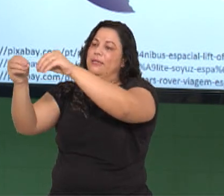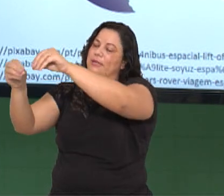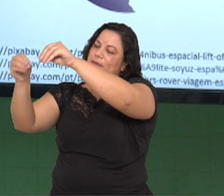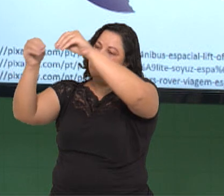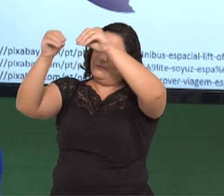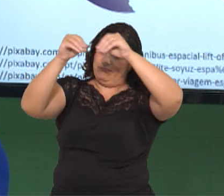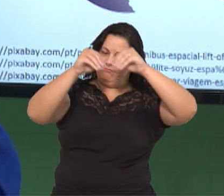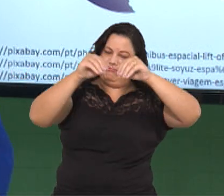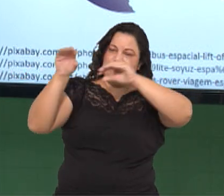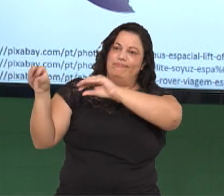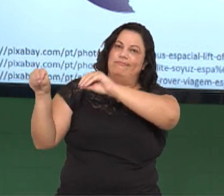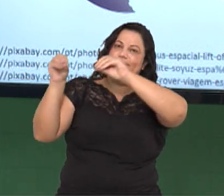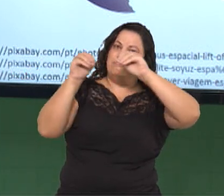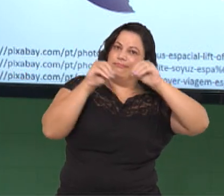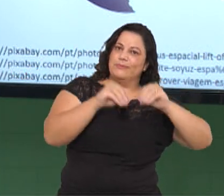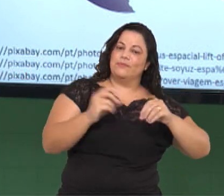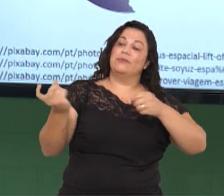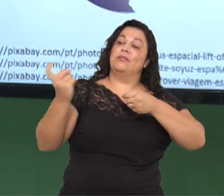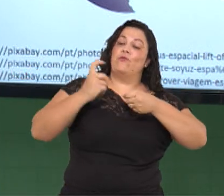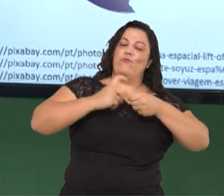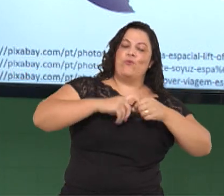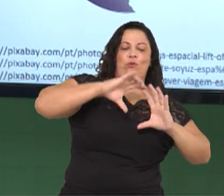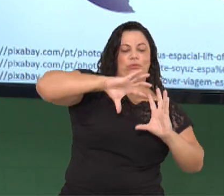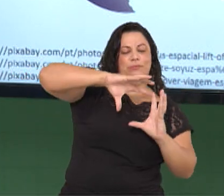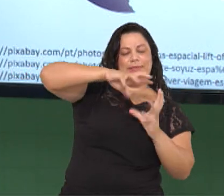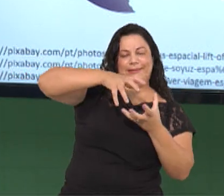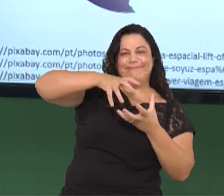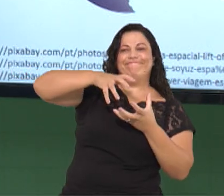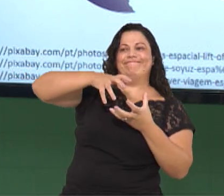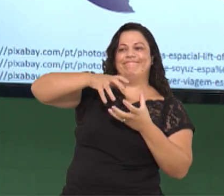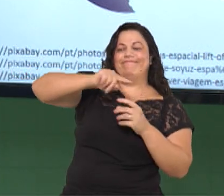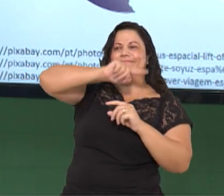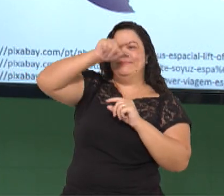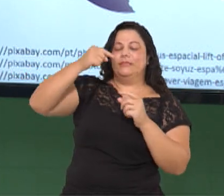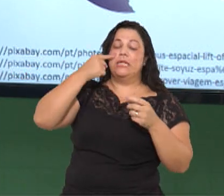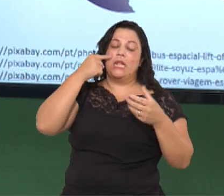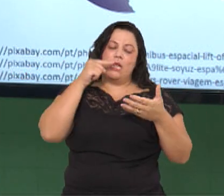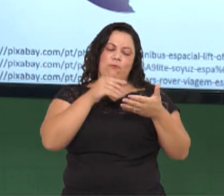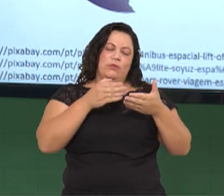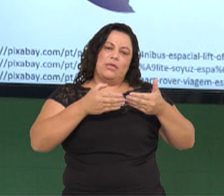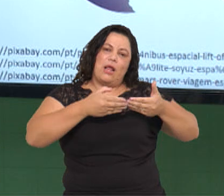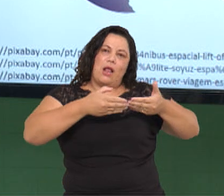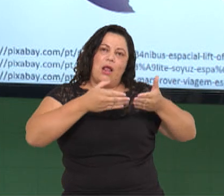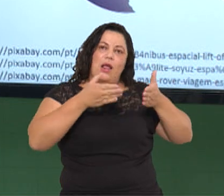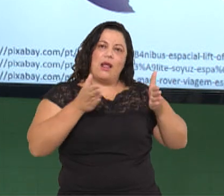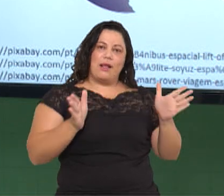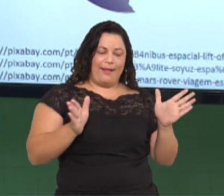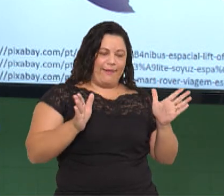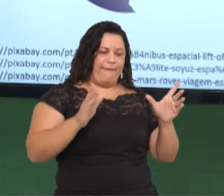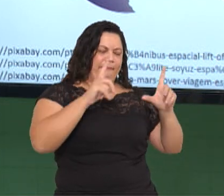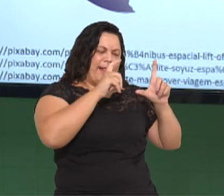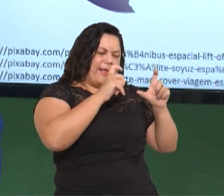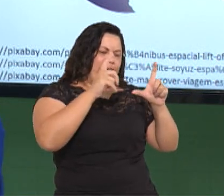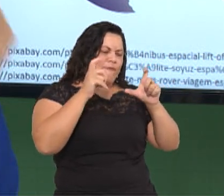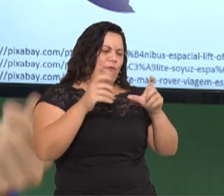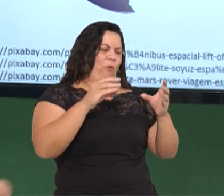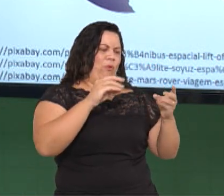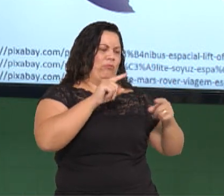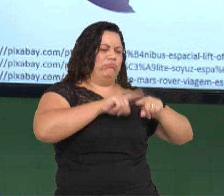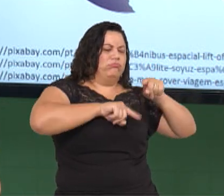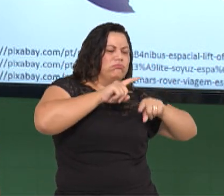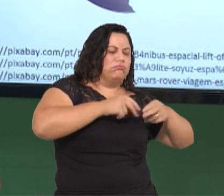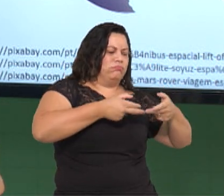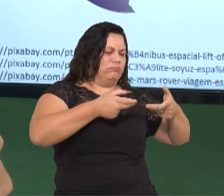essas rochas. A imagem, ela é retirada, né? A fotografia é retirada e tem um tempo para ela chegar aqui na Terra e